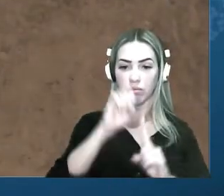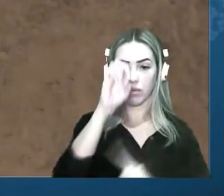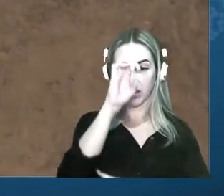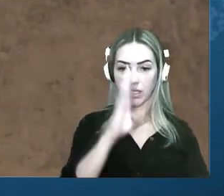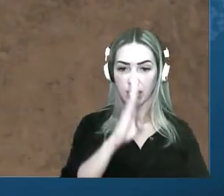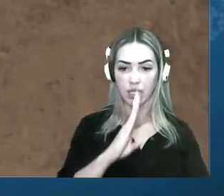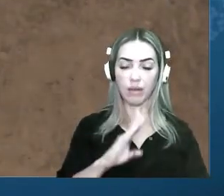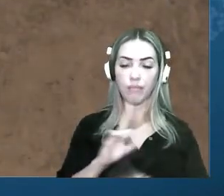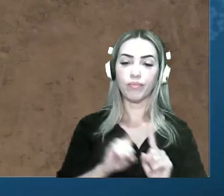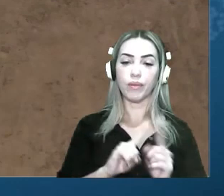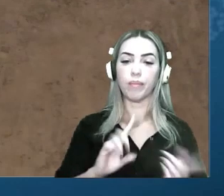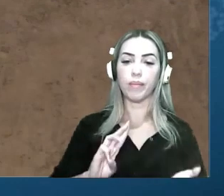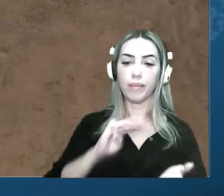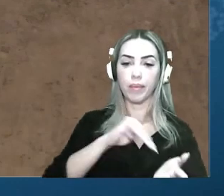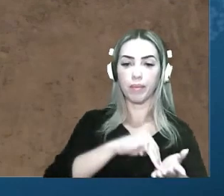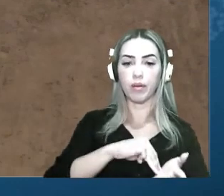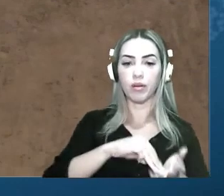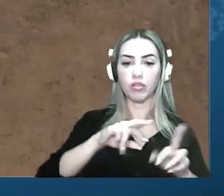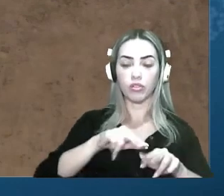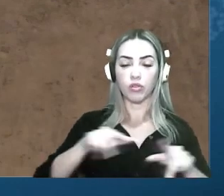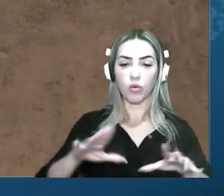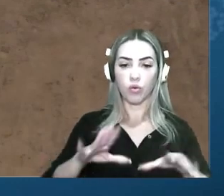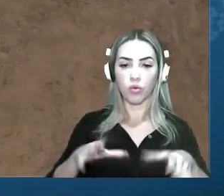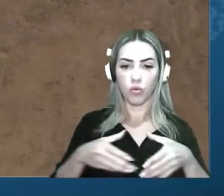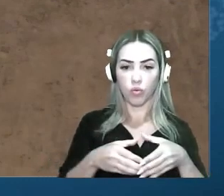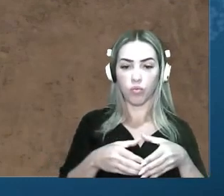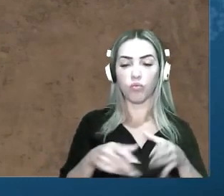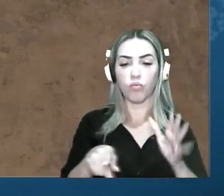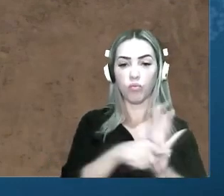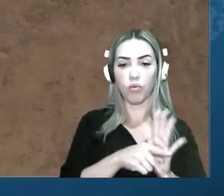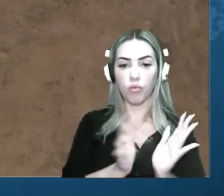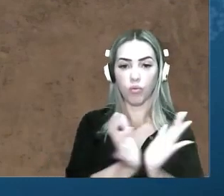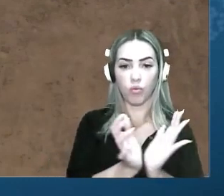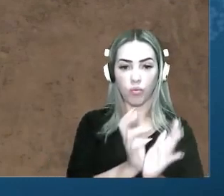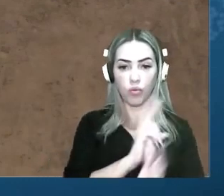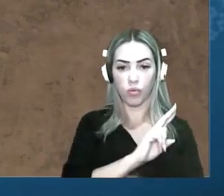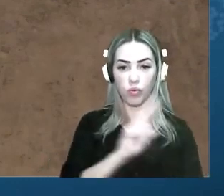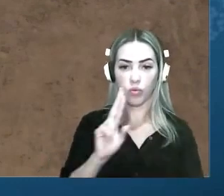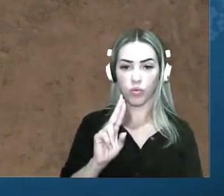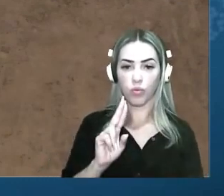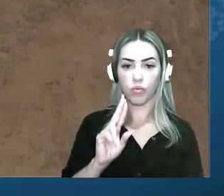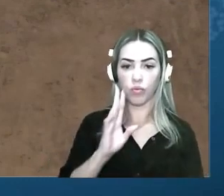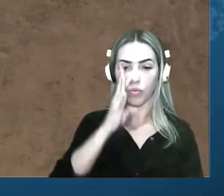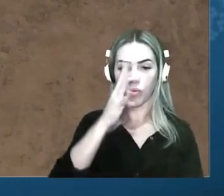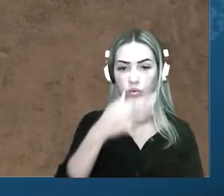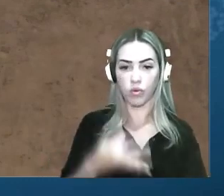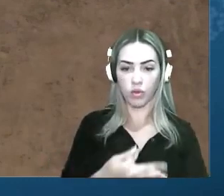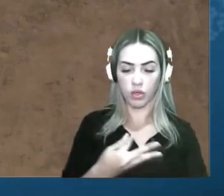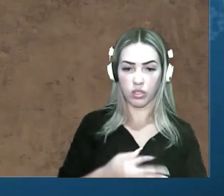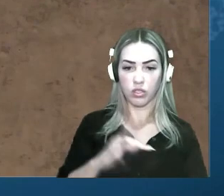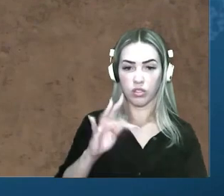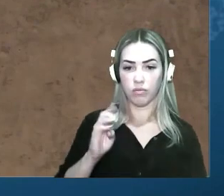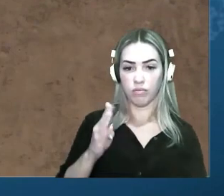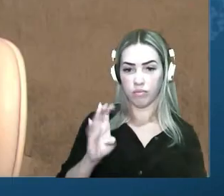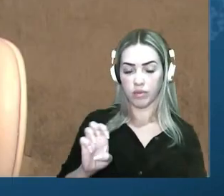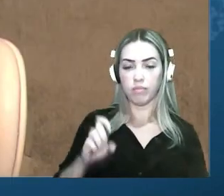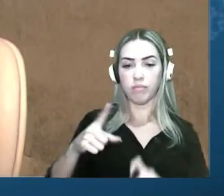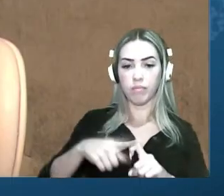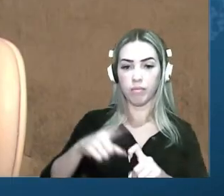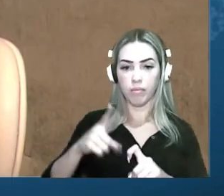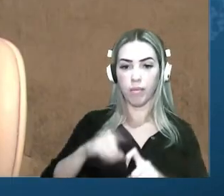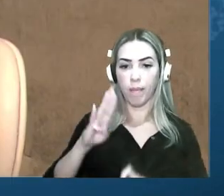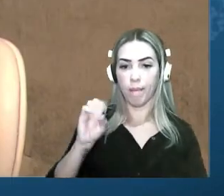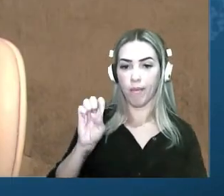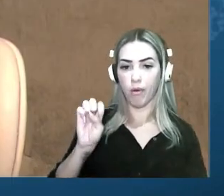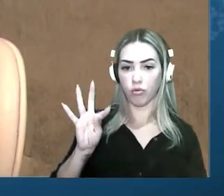do Steering Committee do grupo denominado Resist TB da Boston Medical School, além de